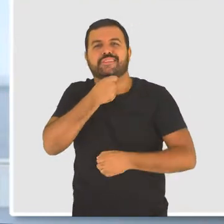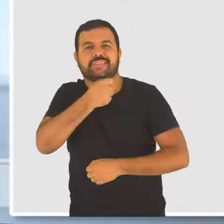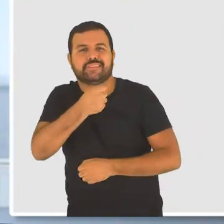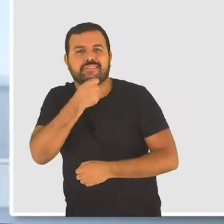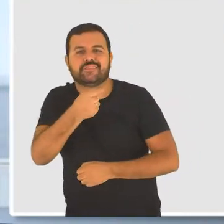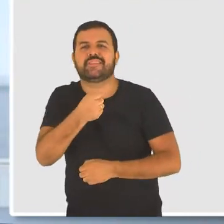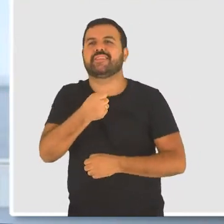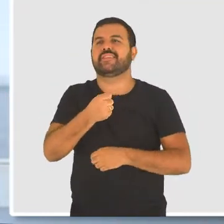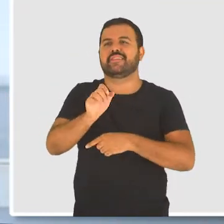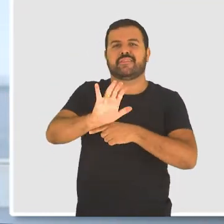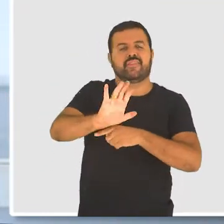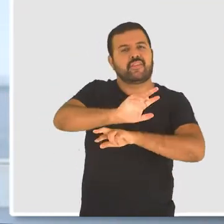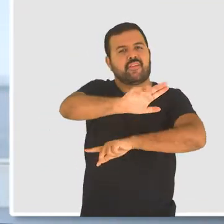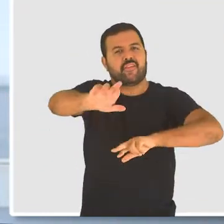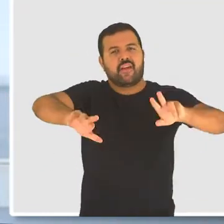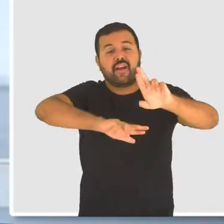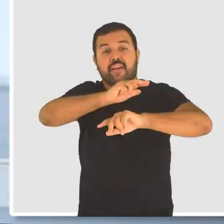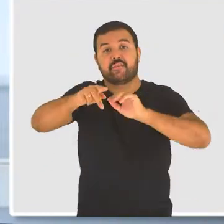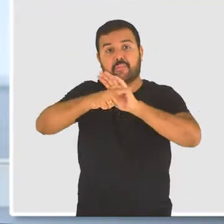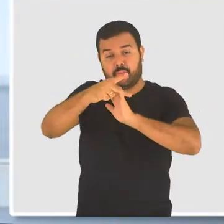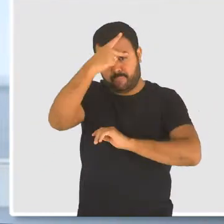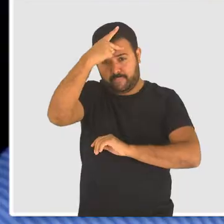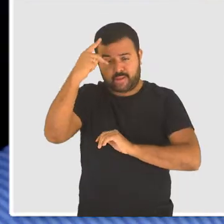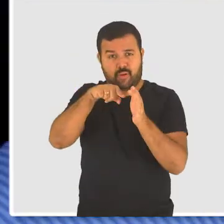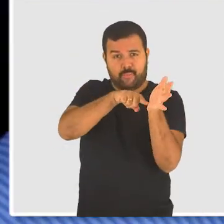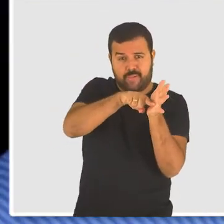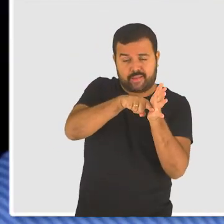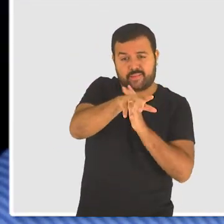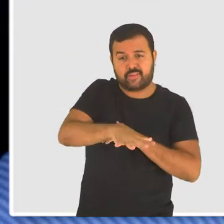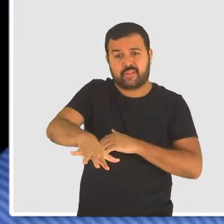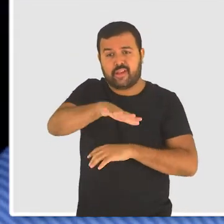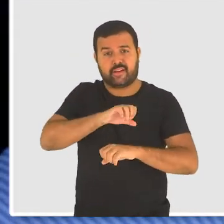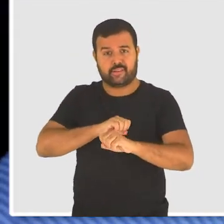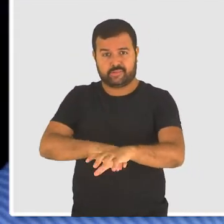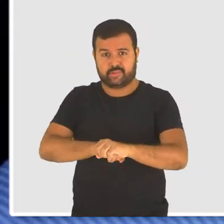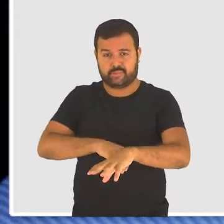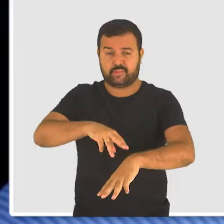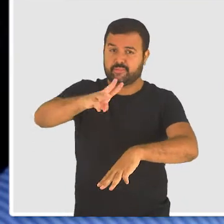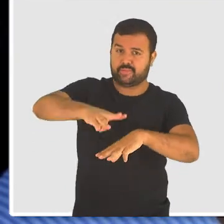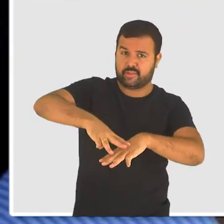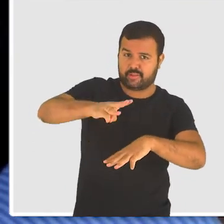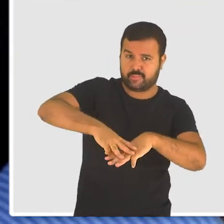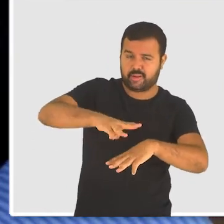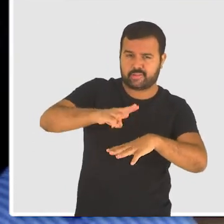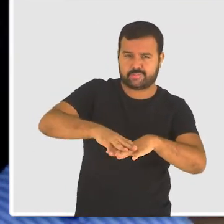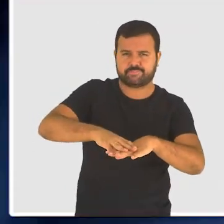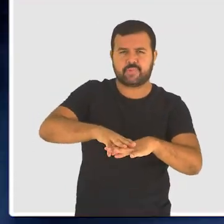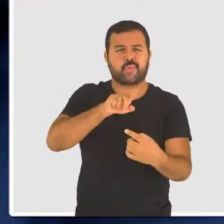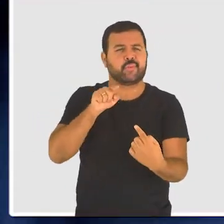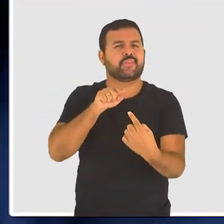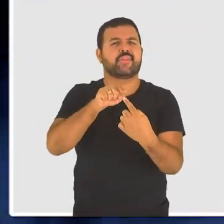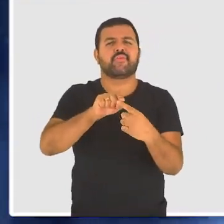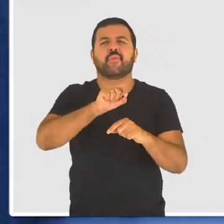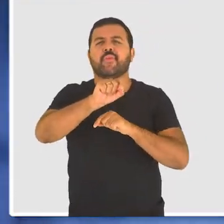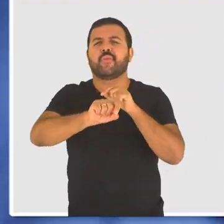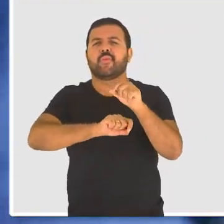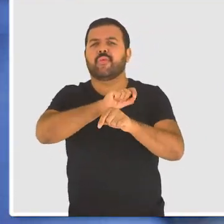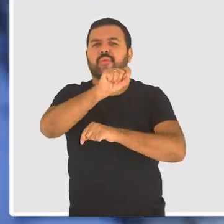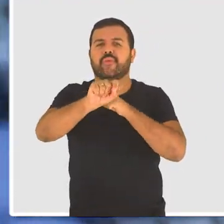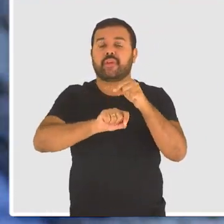em entrevistas, enfim, com pesquisadores e investigadores da educação matemática, o que